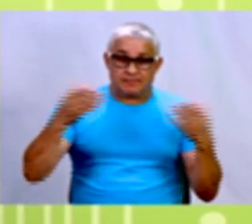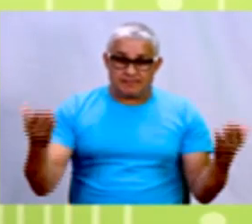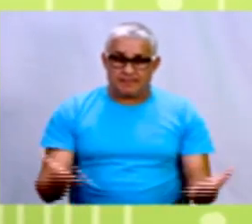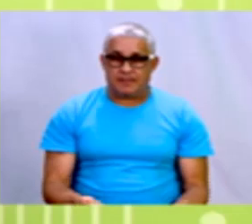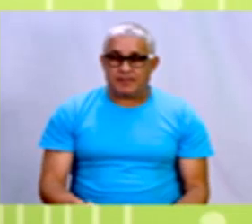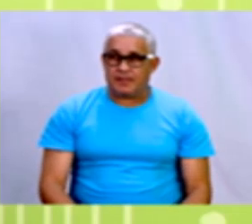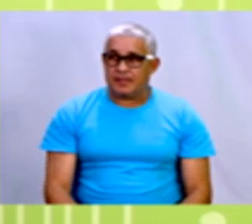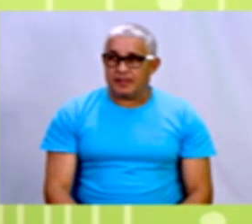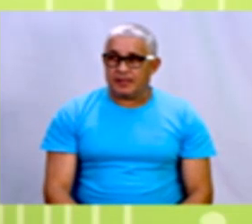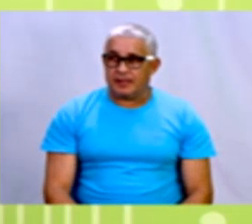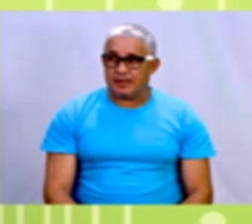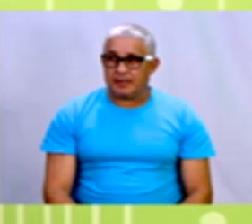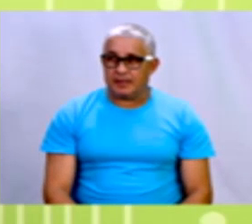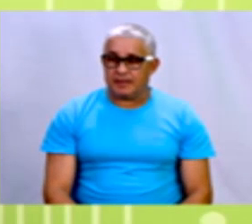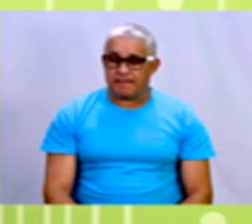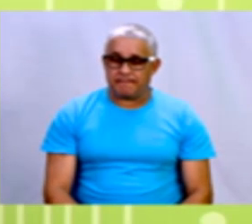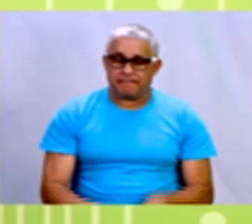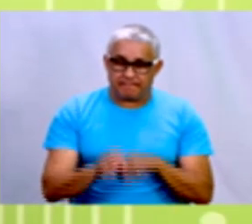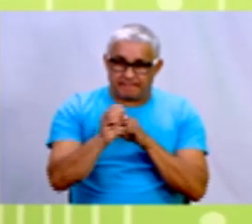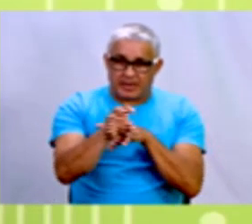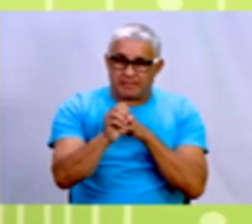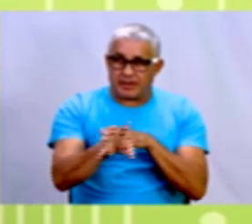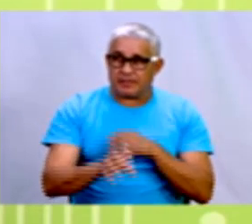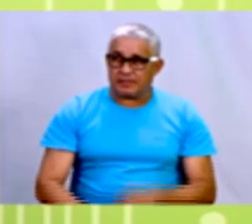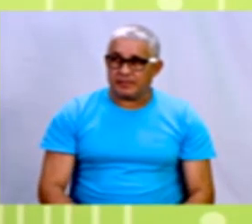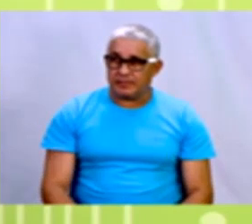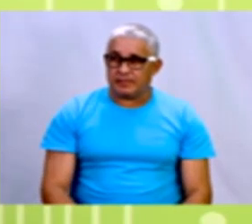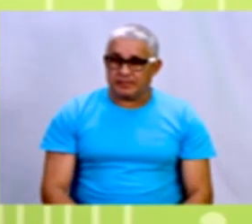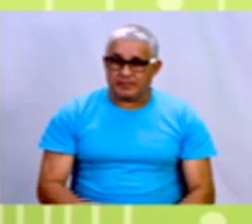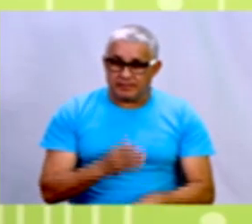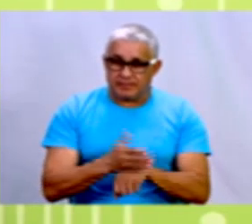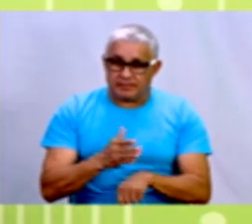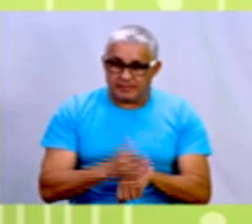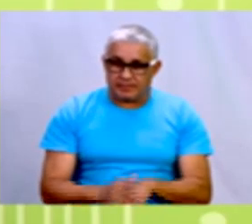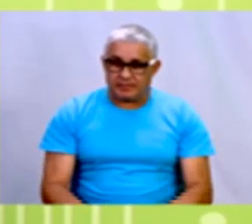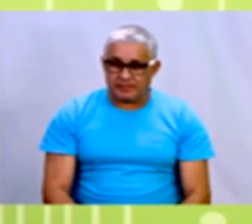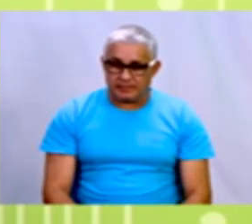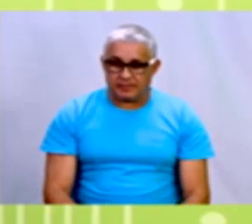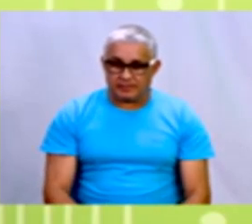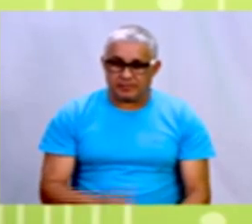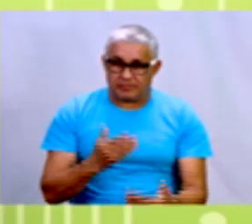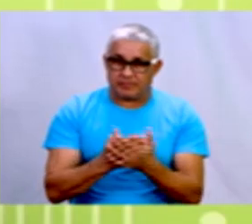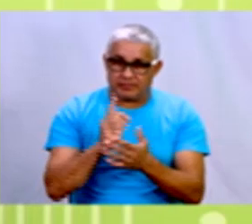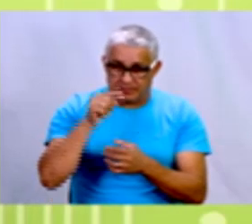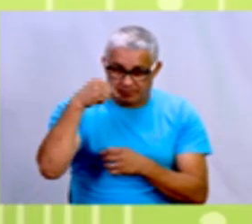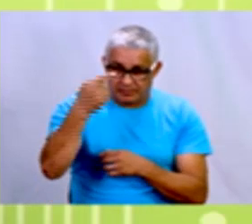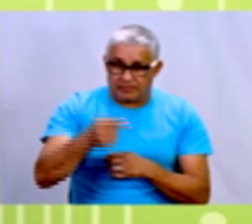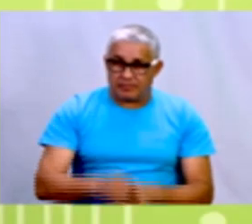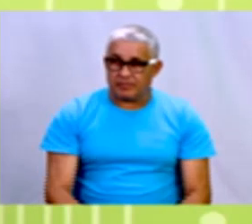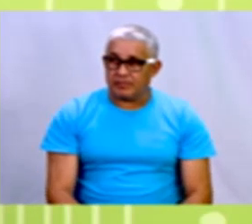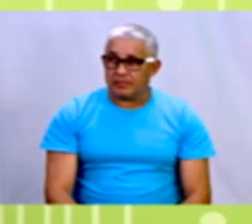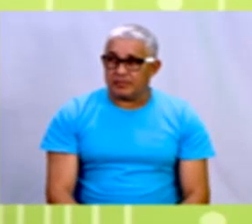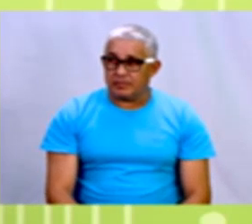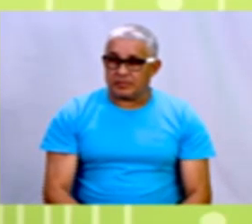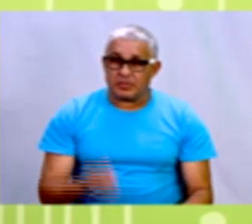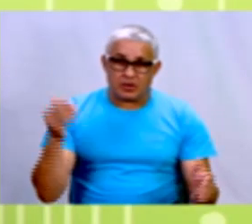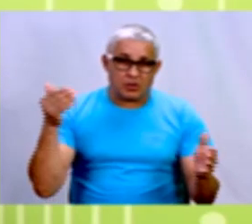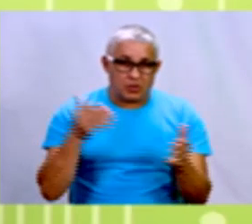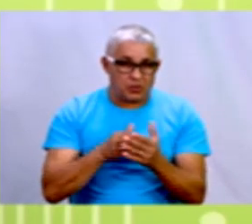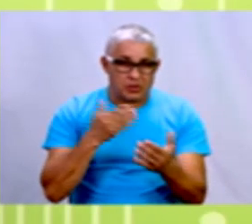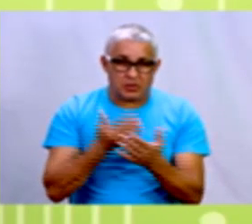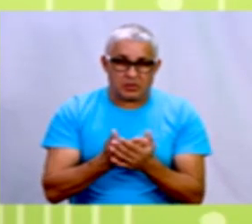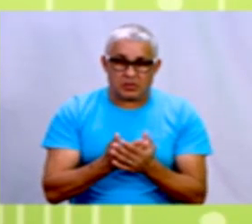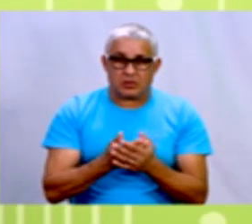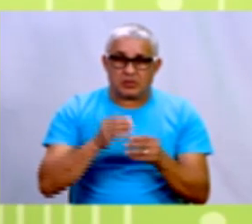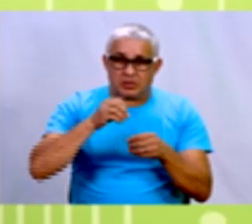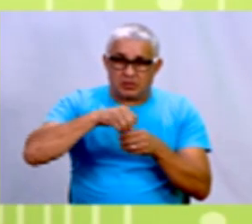vão se reunir para fazer a resolução desses exercícios. Nossa próxima aula é a nossa última aula com conteúdo,